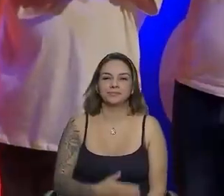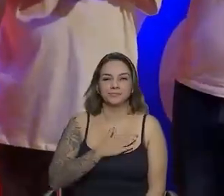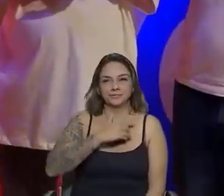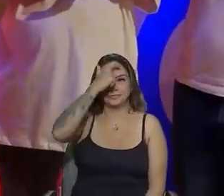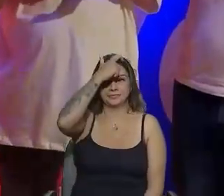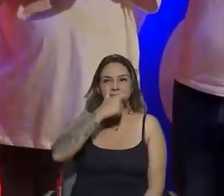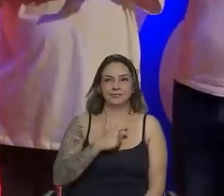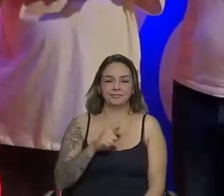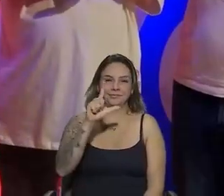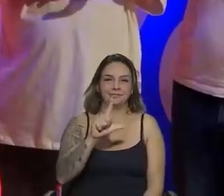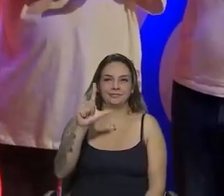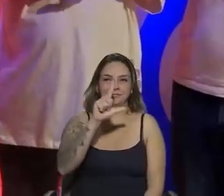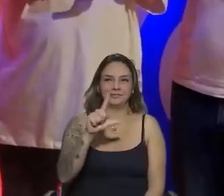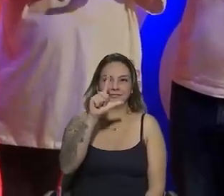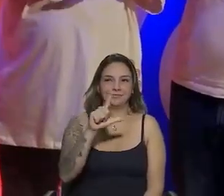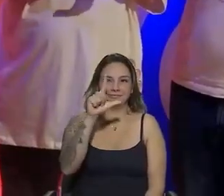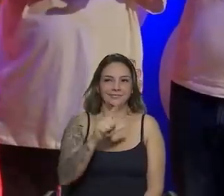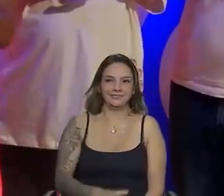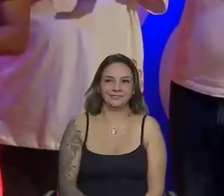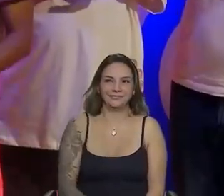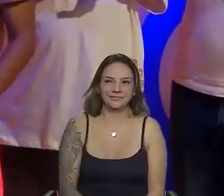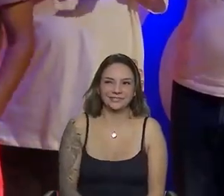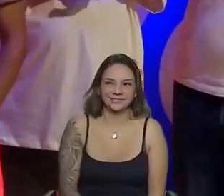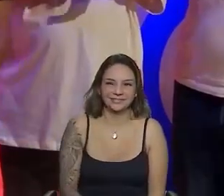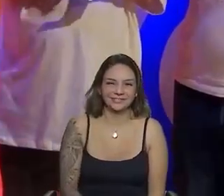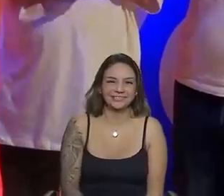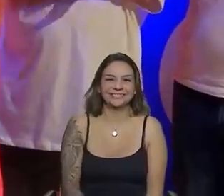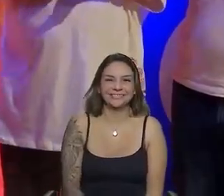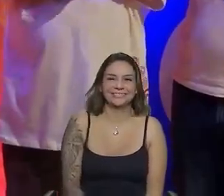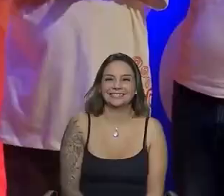Eu sou literatura.